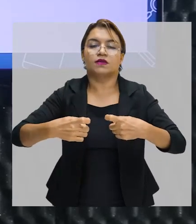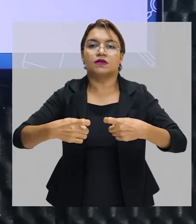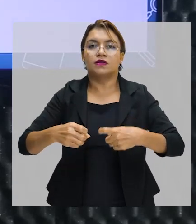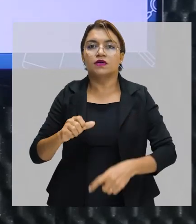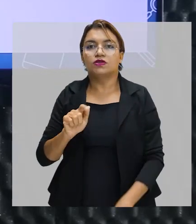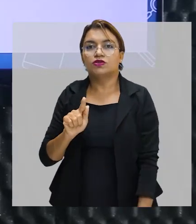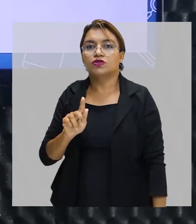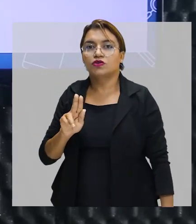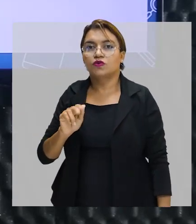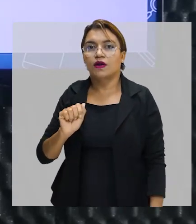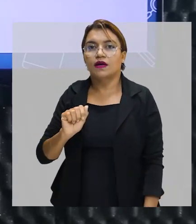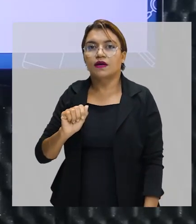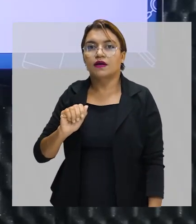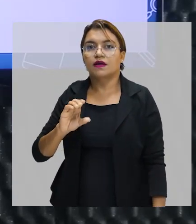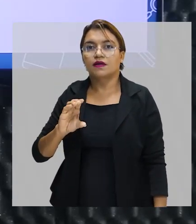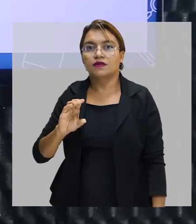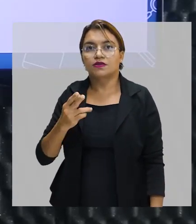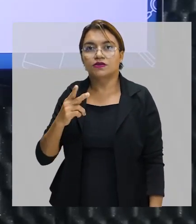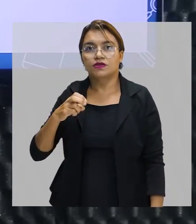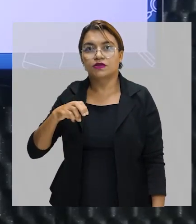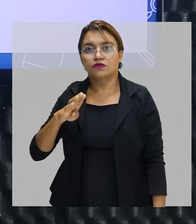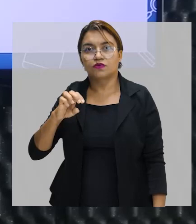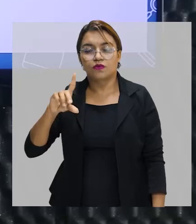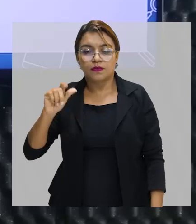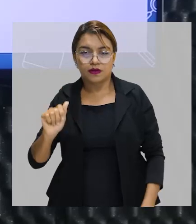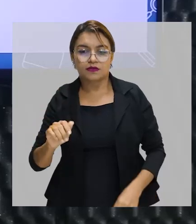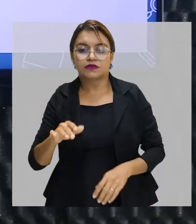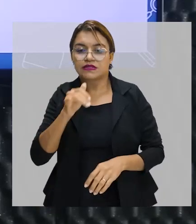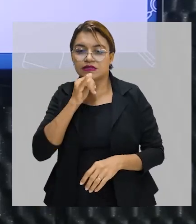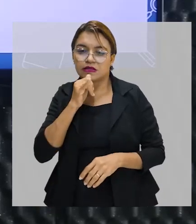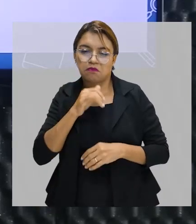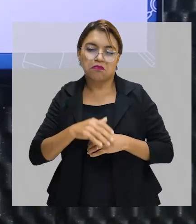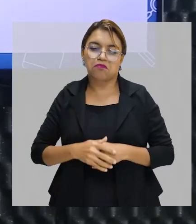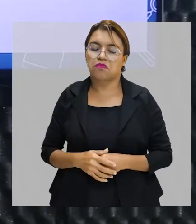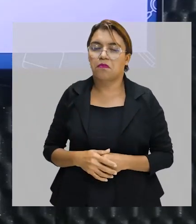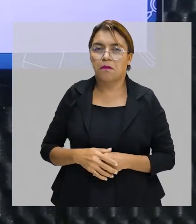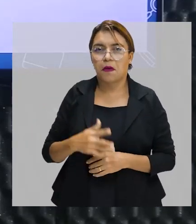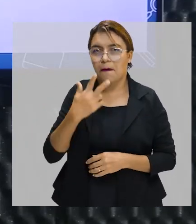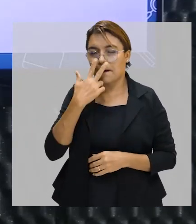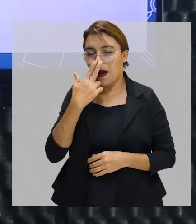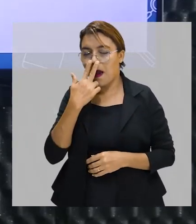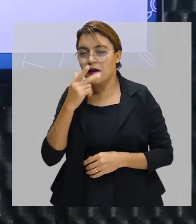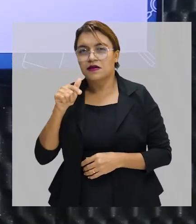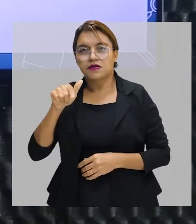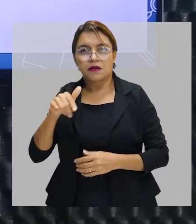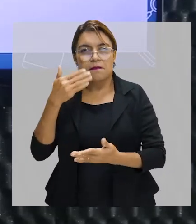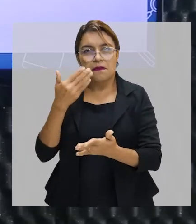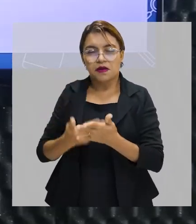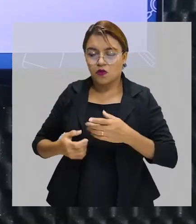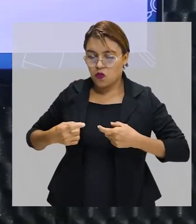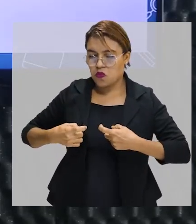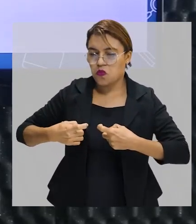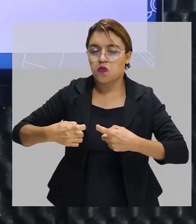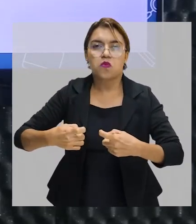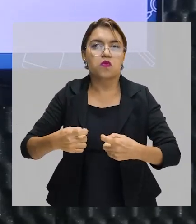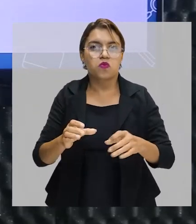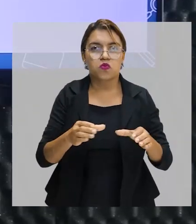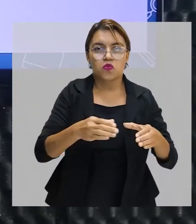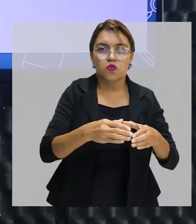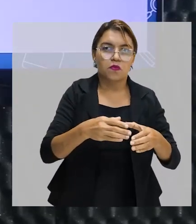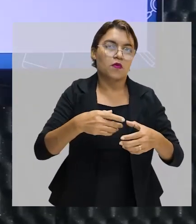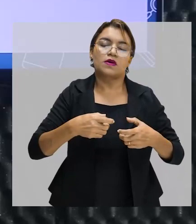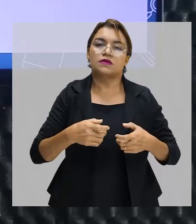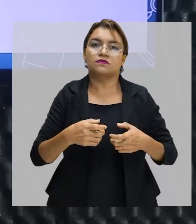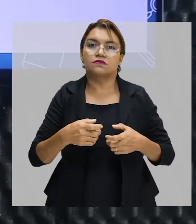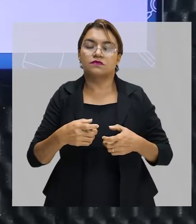que a, eles iam perder, né, a batalha, né? O determinado grupo lá ia perder a batalha.